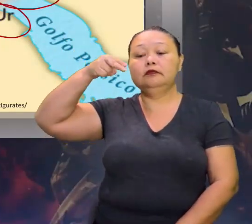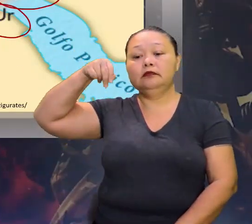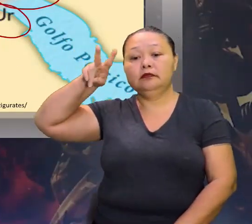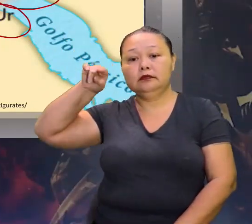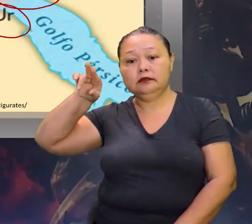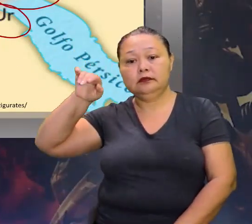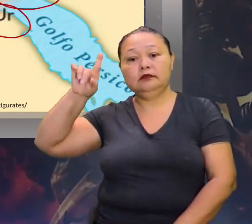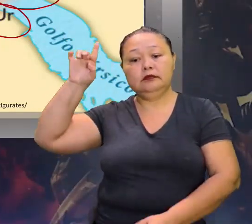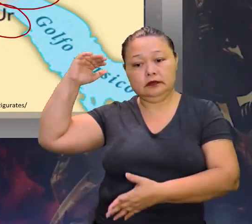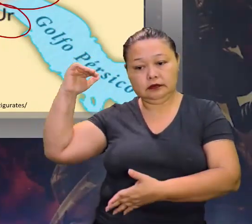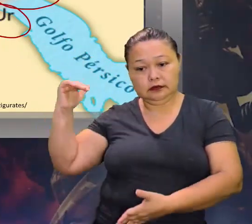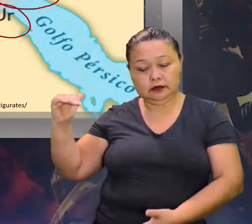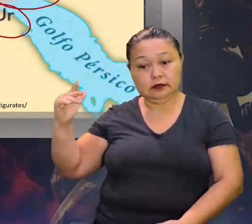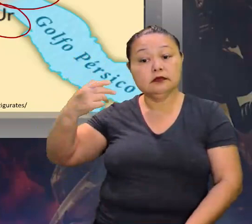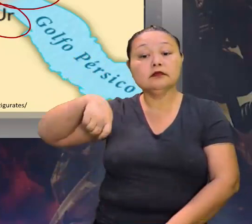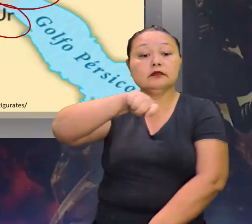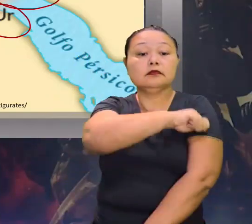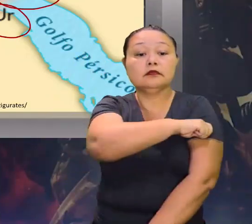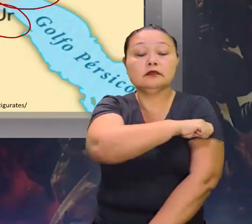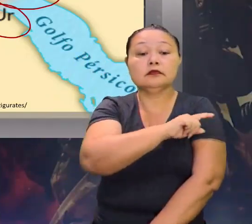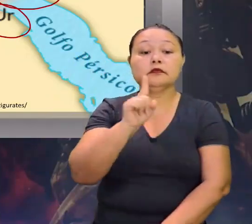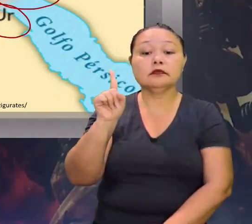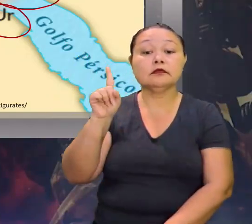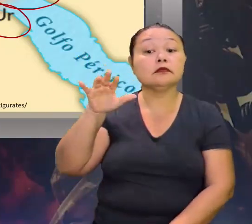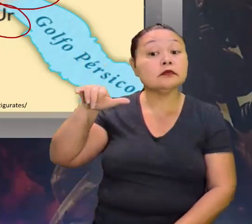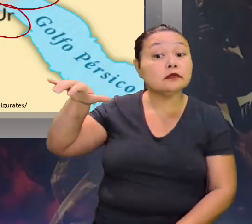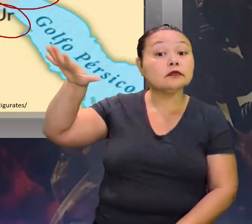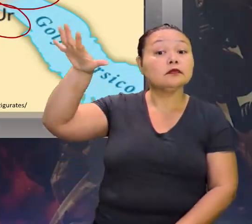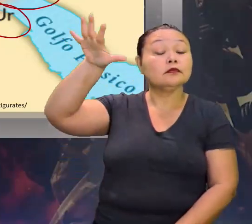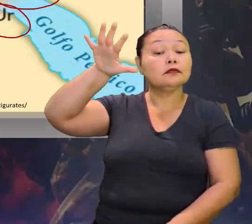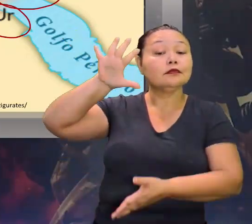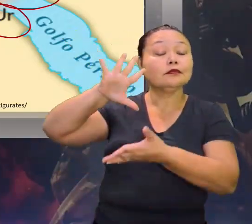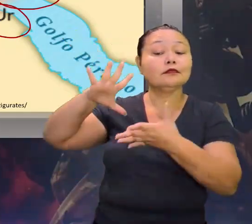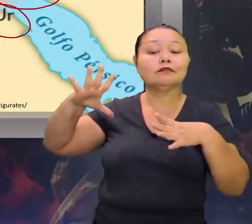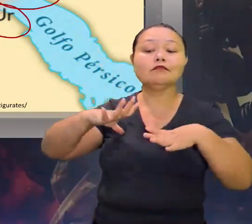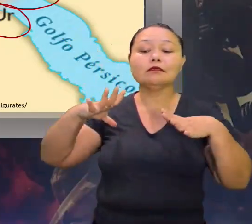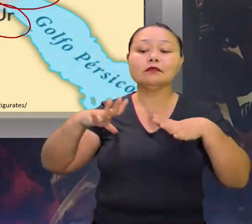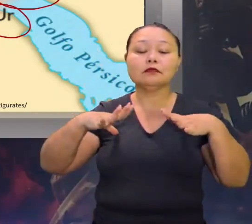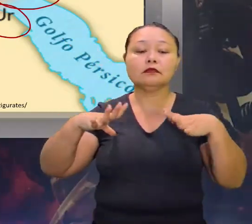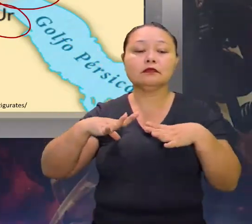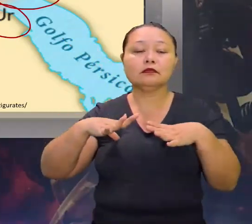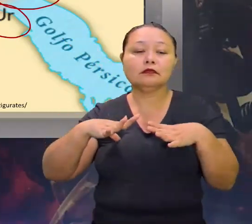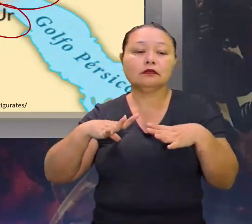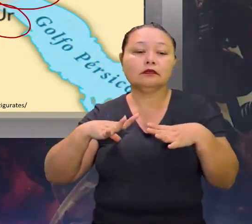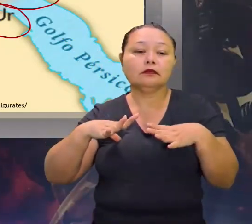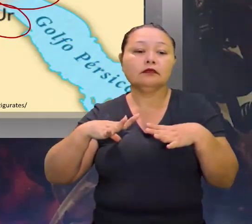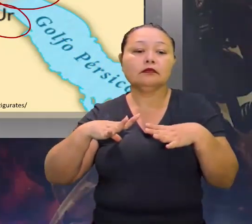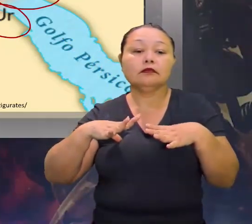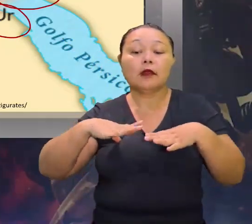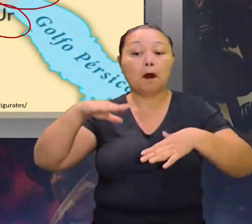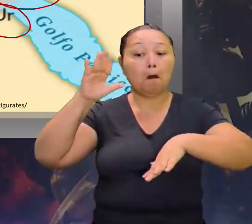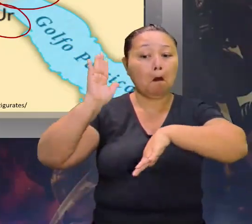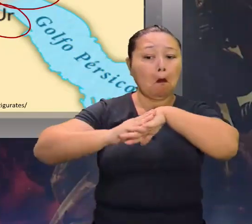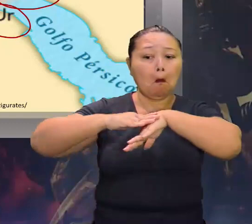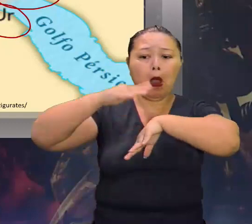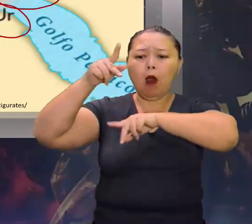Nínive, Assur, etc. Aluno, essas eram as cidades